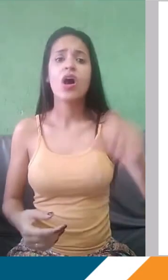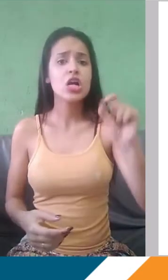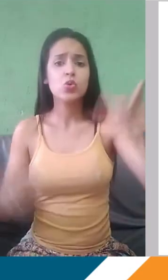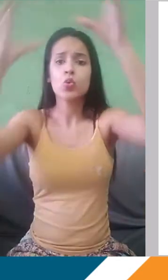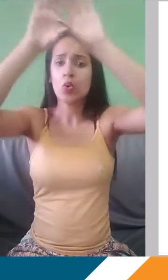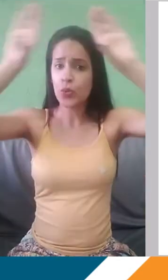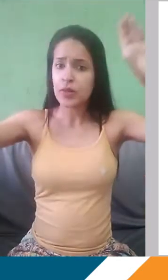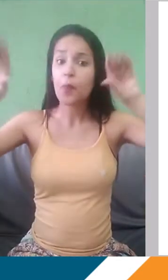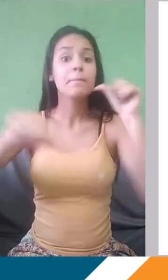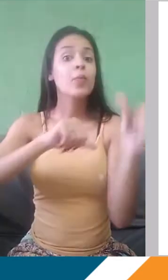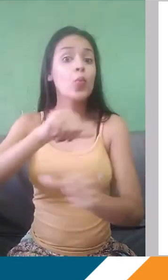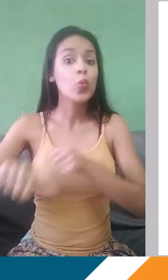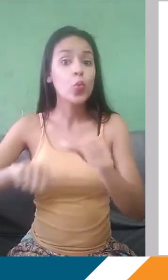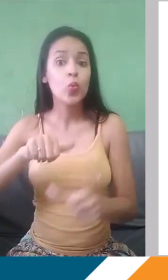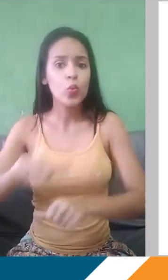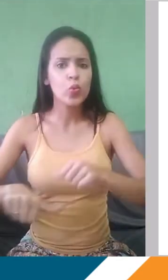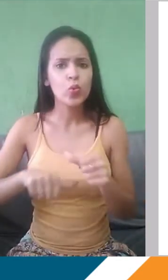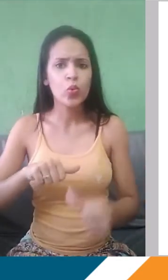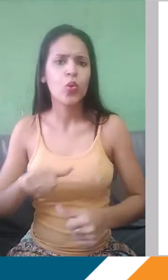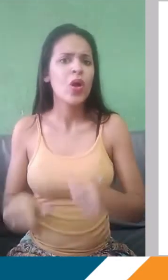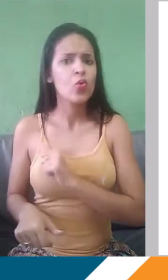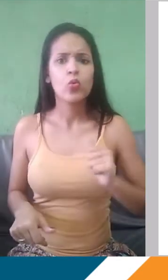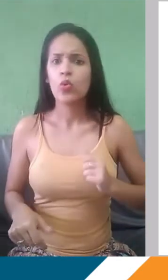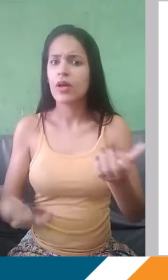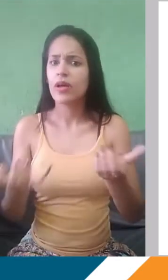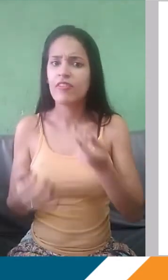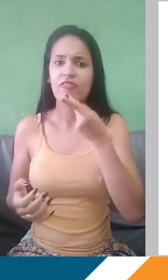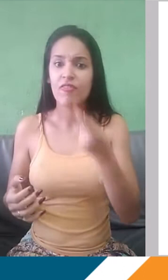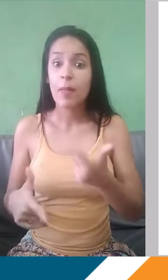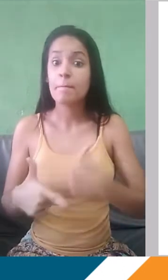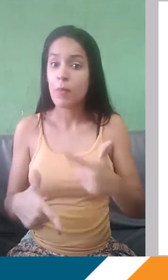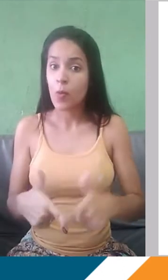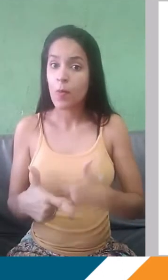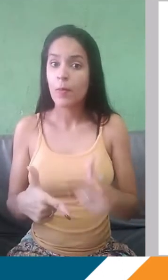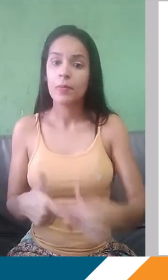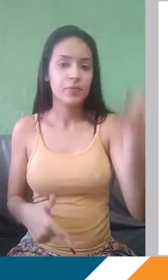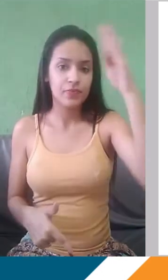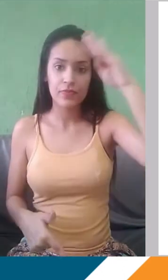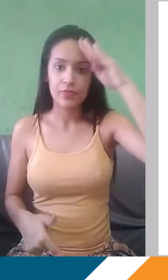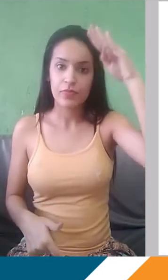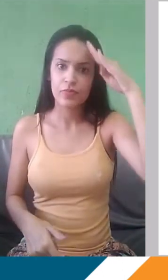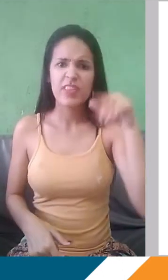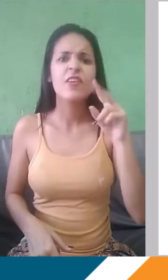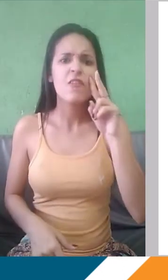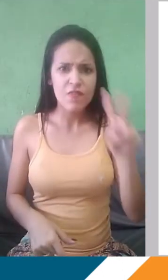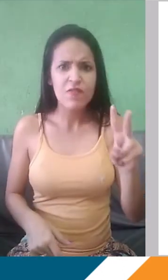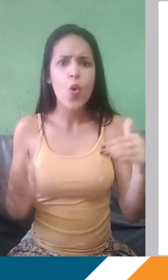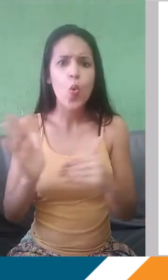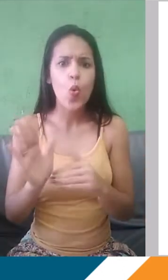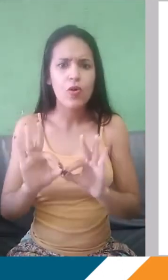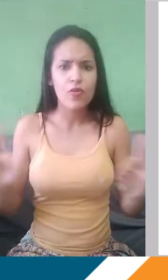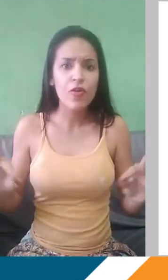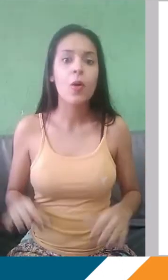se transfigura em instrumento de denúncia dos horrores da ditadura. Isso se confirma no último